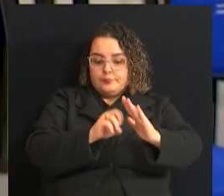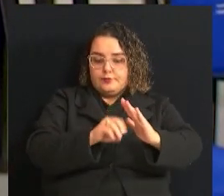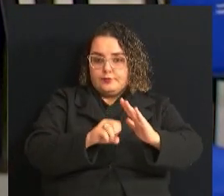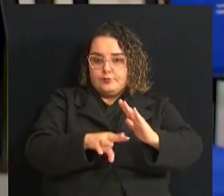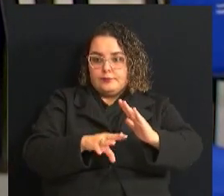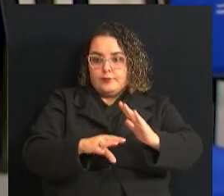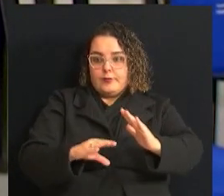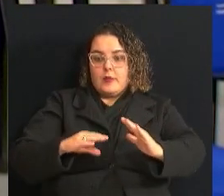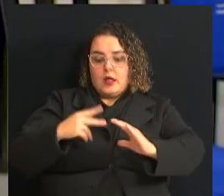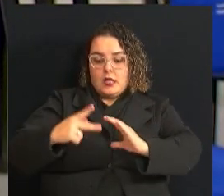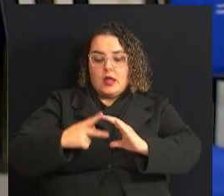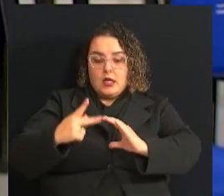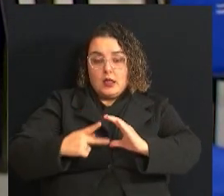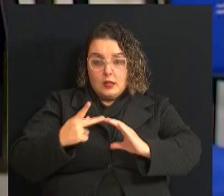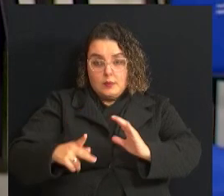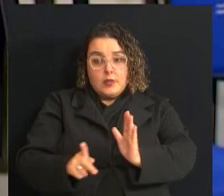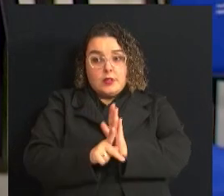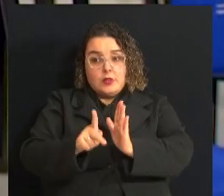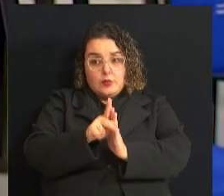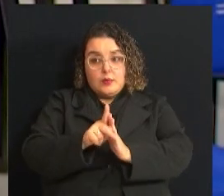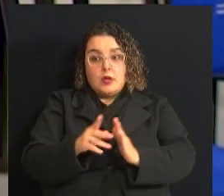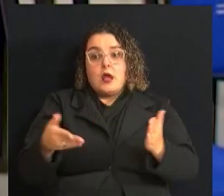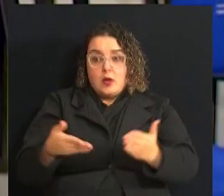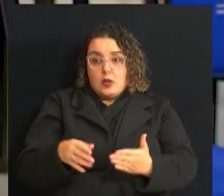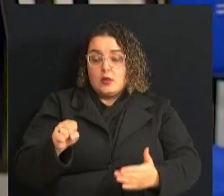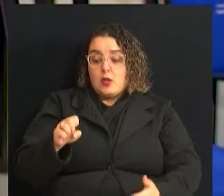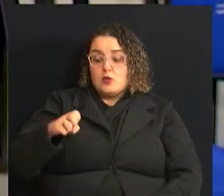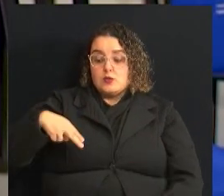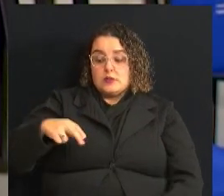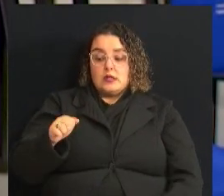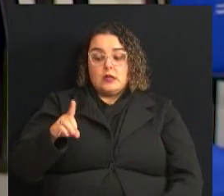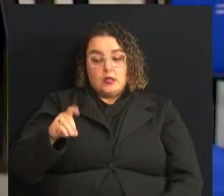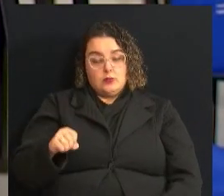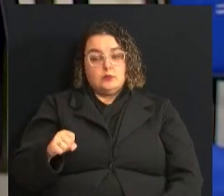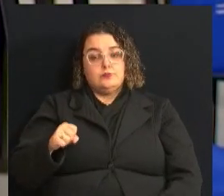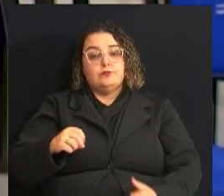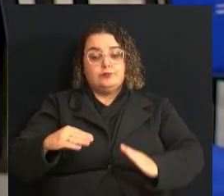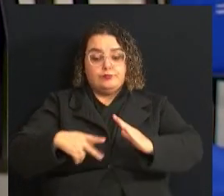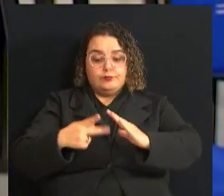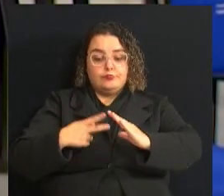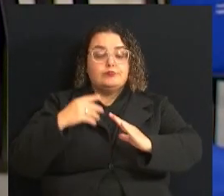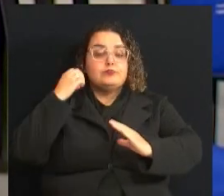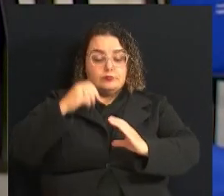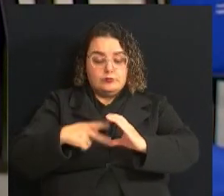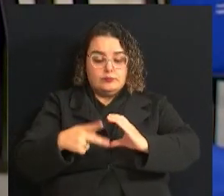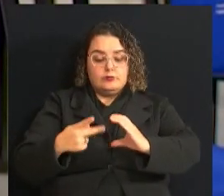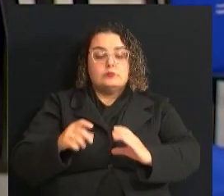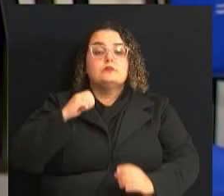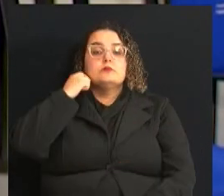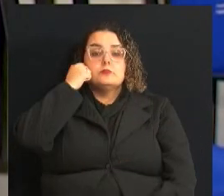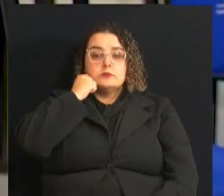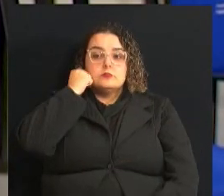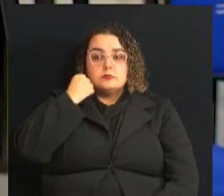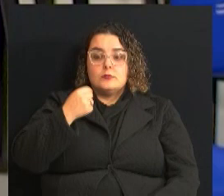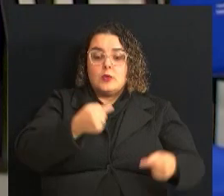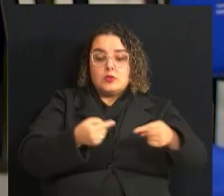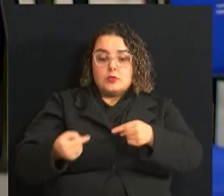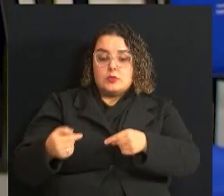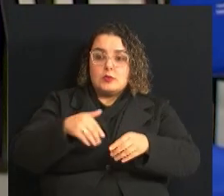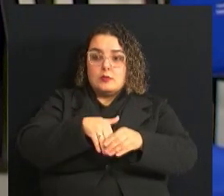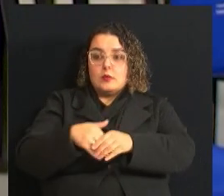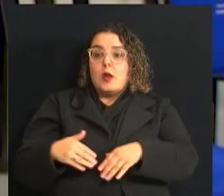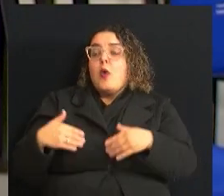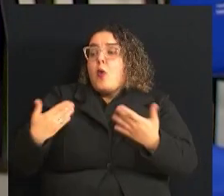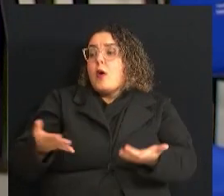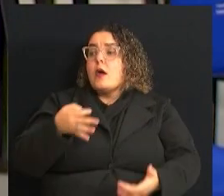desse projeto que agora está no Senado para discussão e posterior votação também. Qual o seu posicionamento, professora,